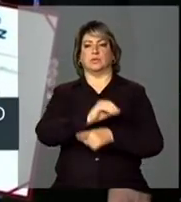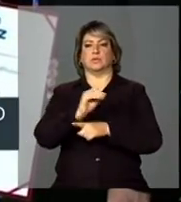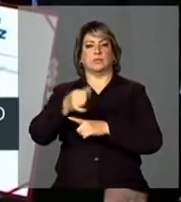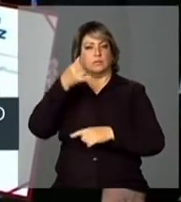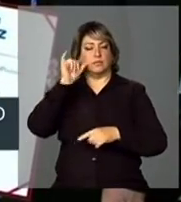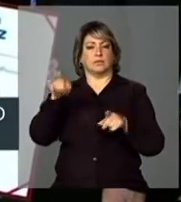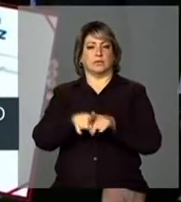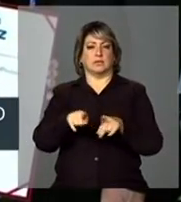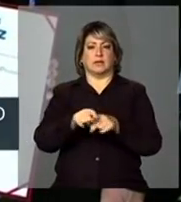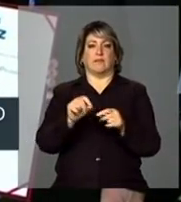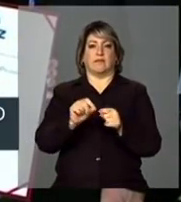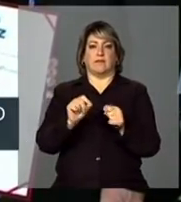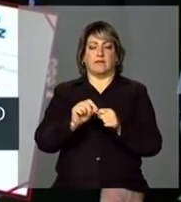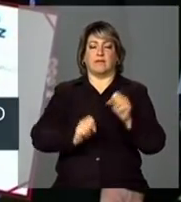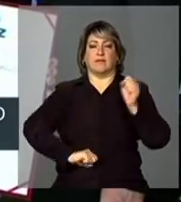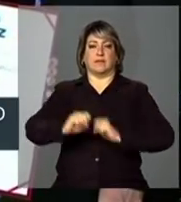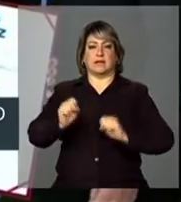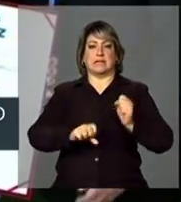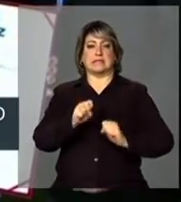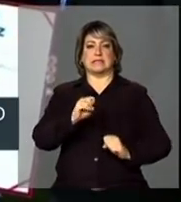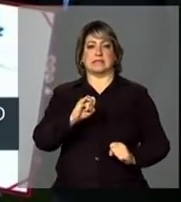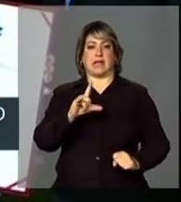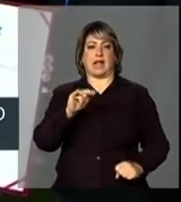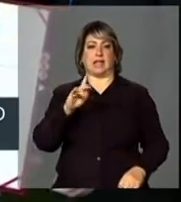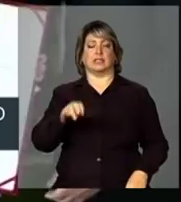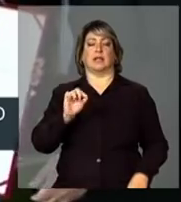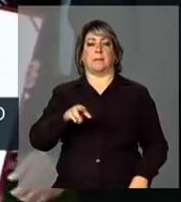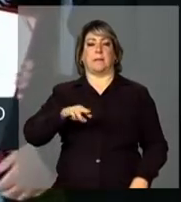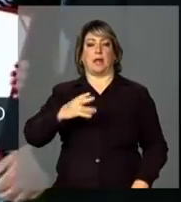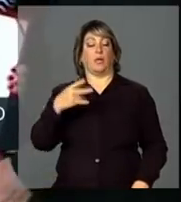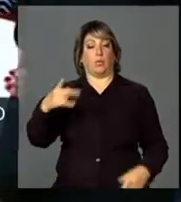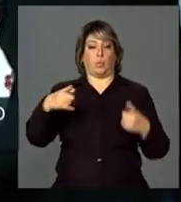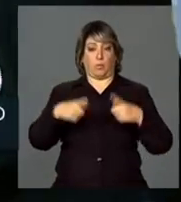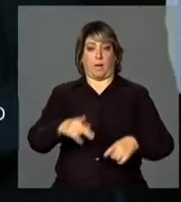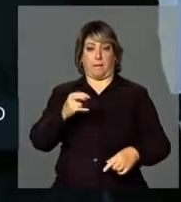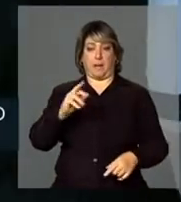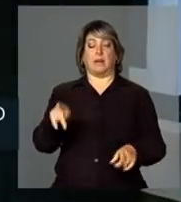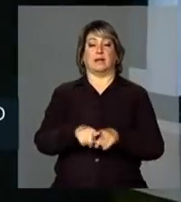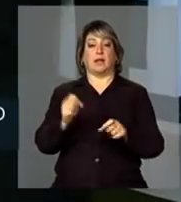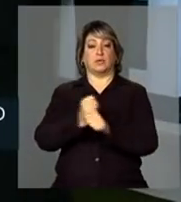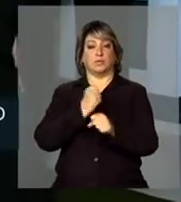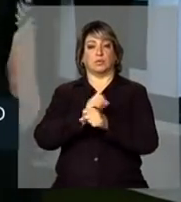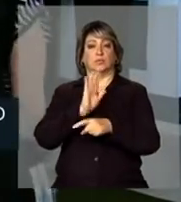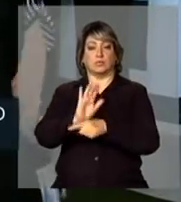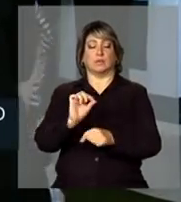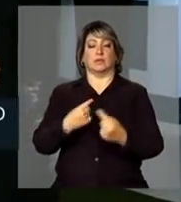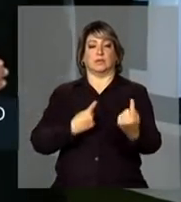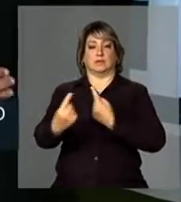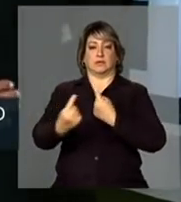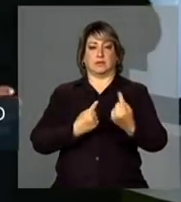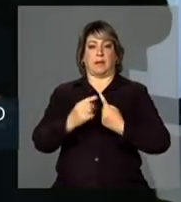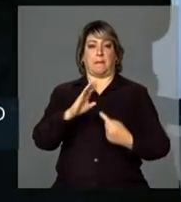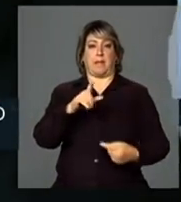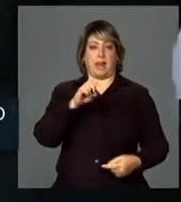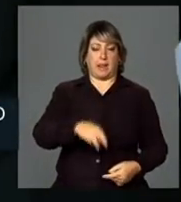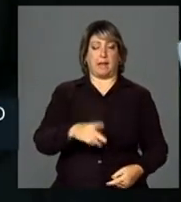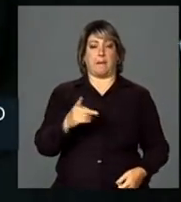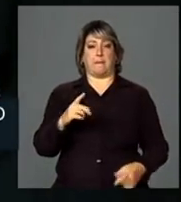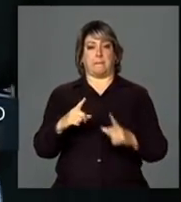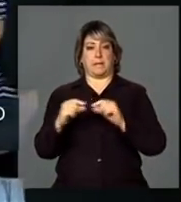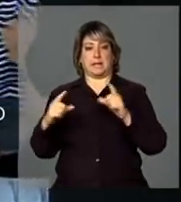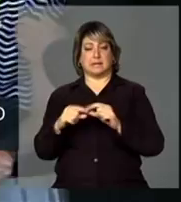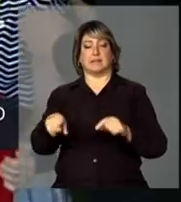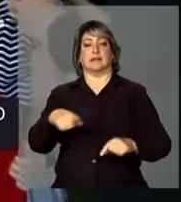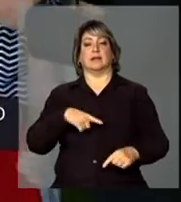silagem de milho no Pará e ajudou na construção da estrada Belém-Brasília. É o mais novo promotor do grande